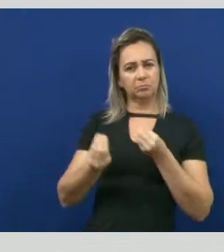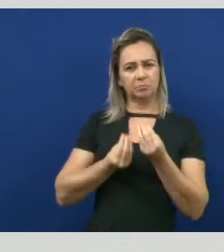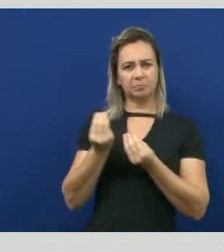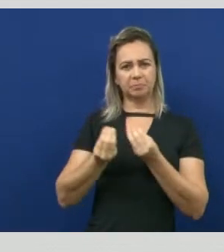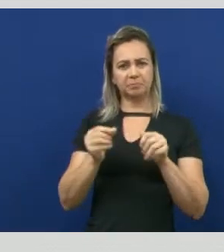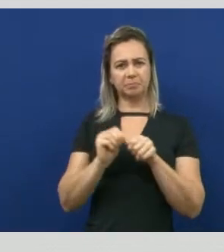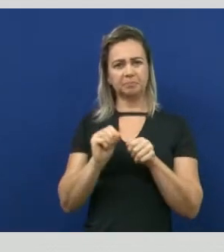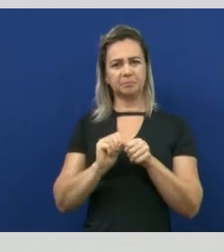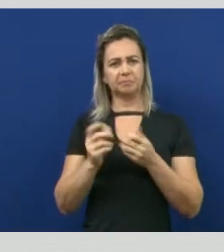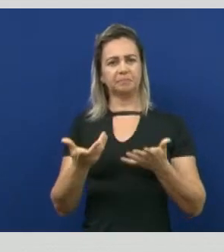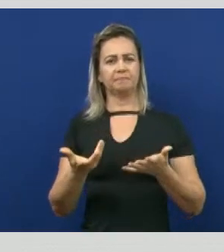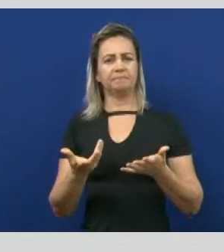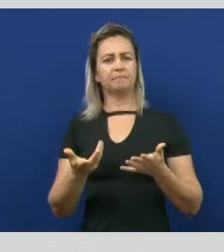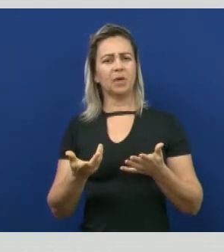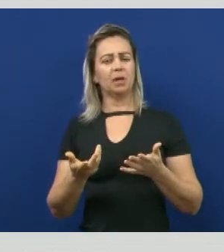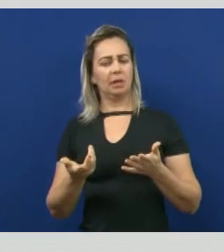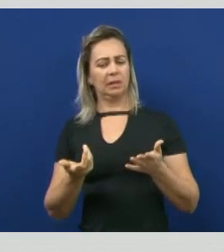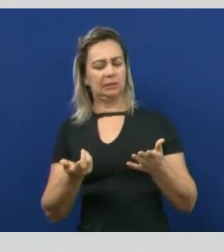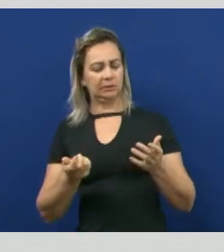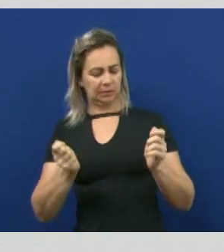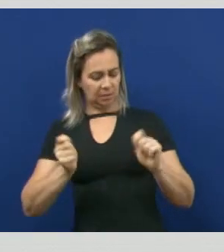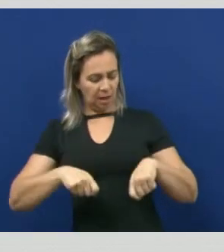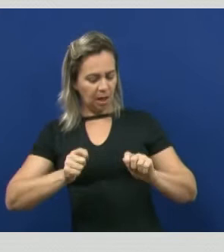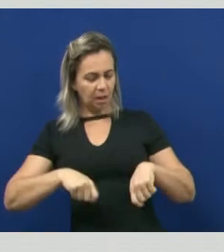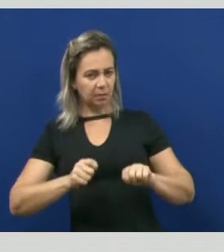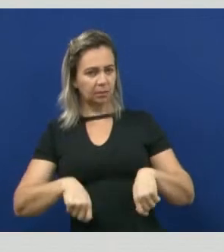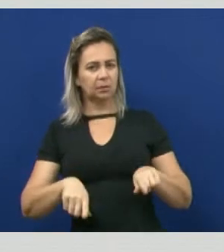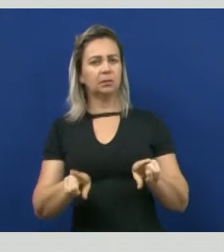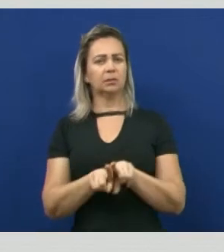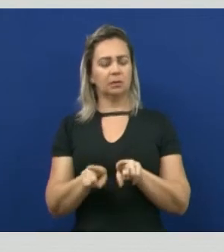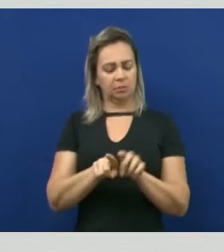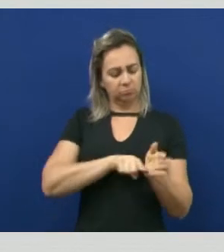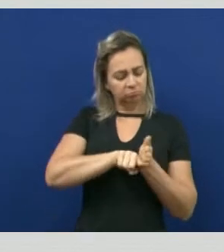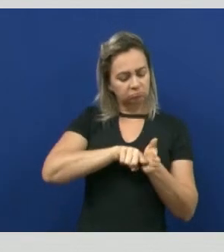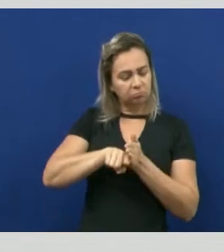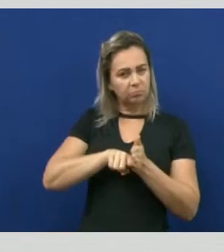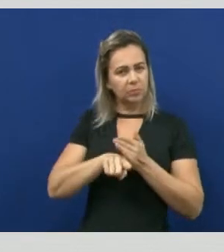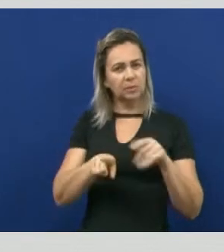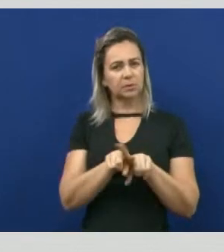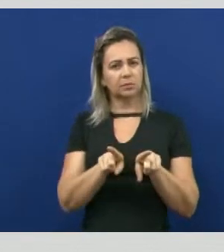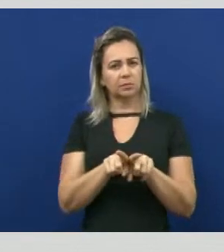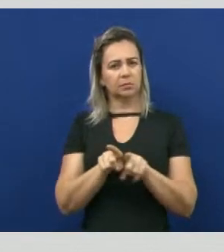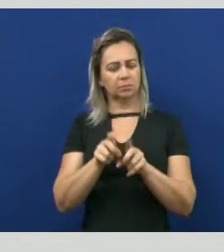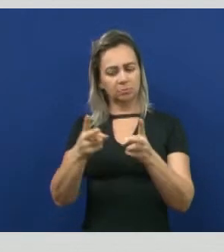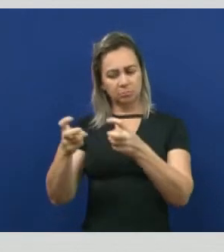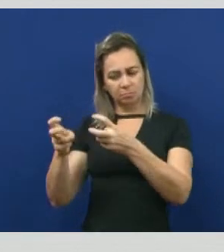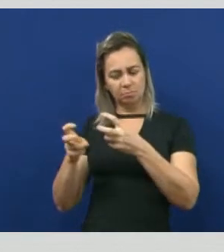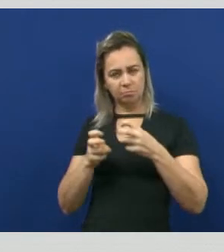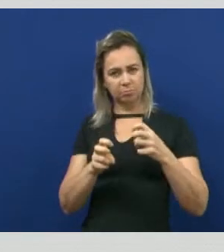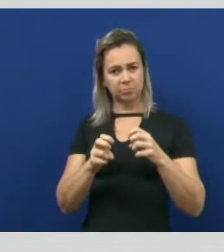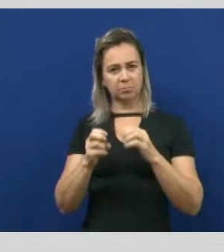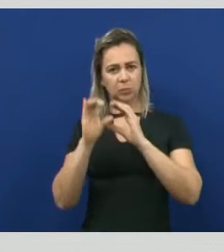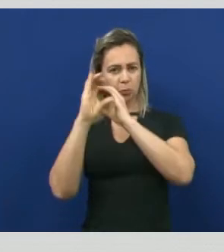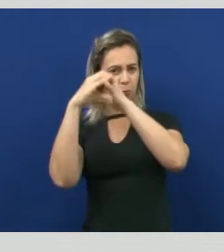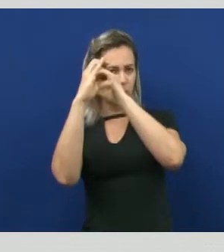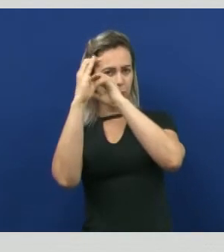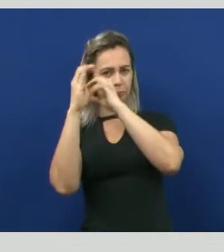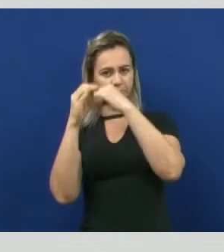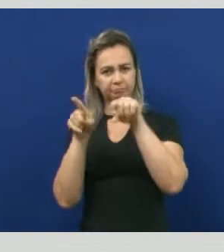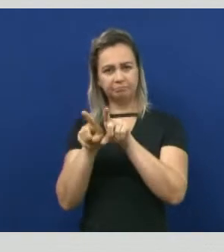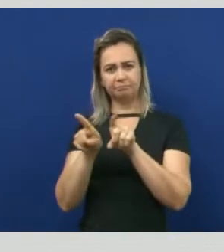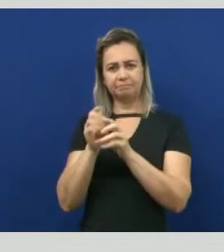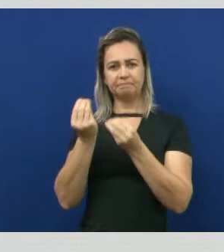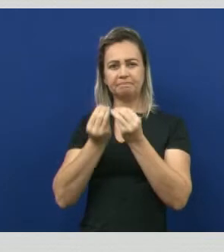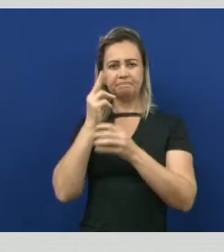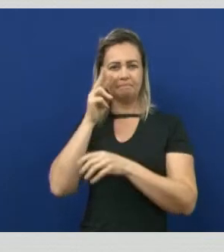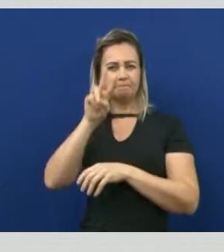conseguiu provar, inclusive, o movimento desses astros no céu observando com o seu telescópio. Olha